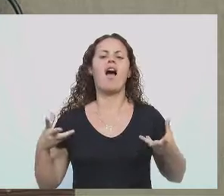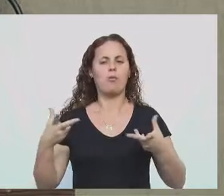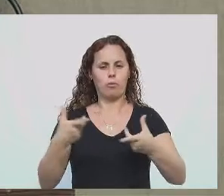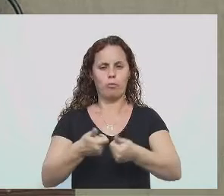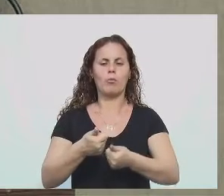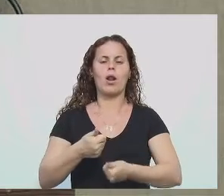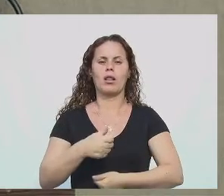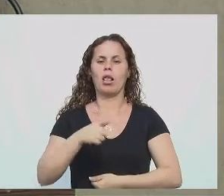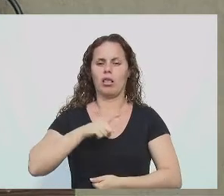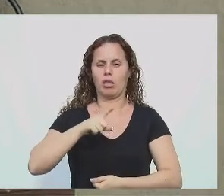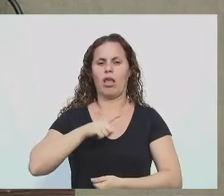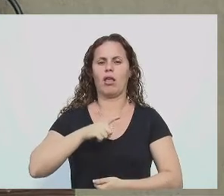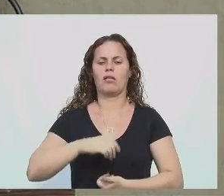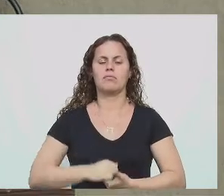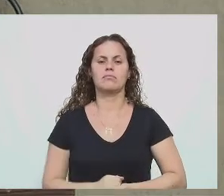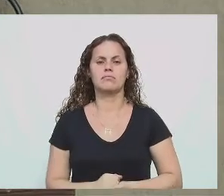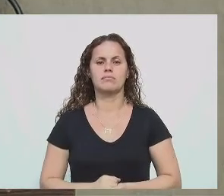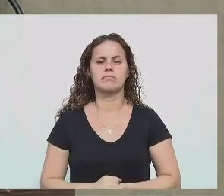qualidade.